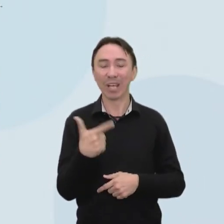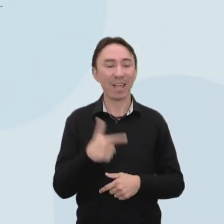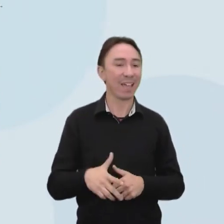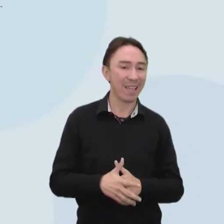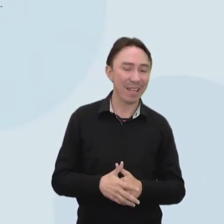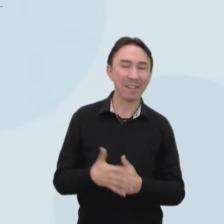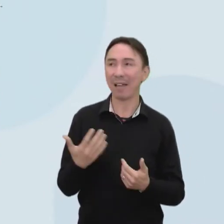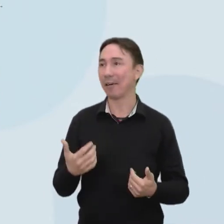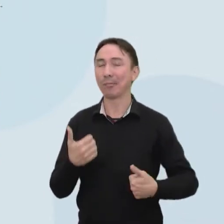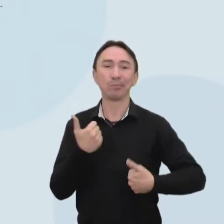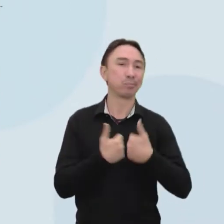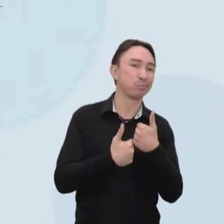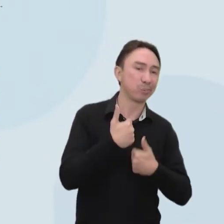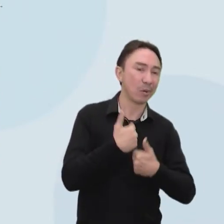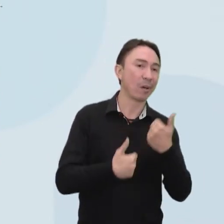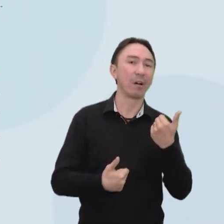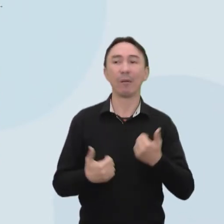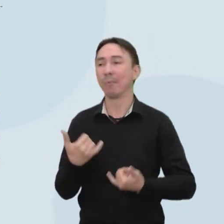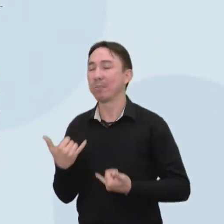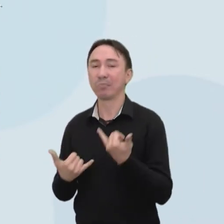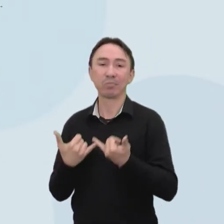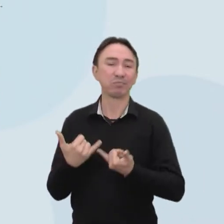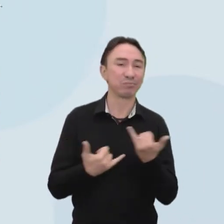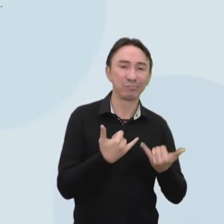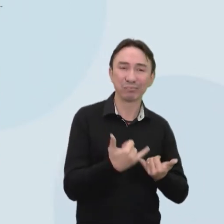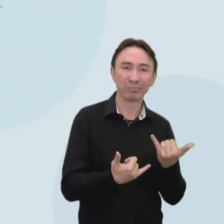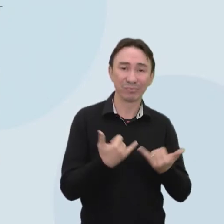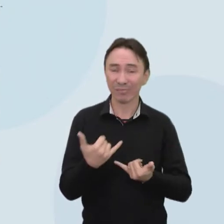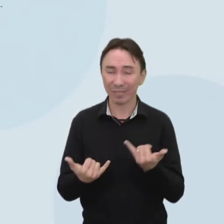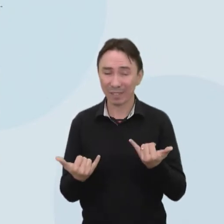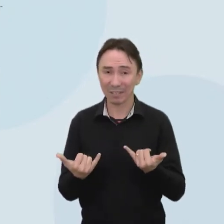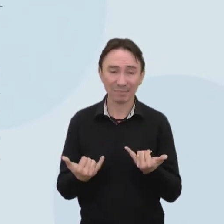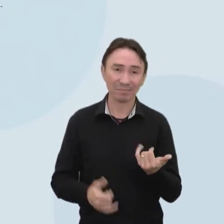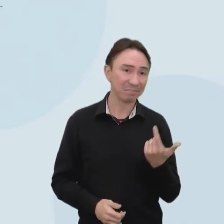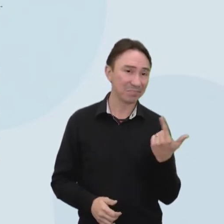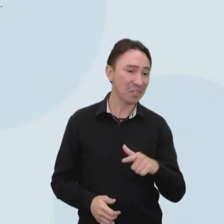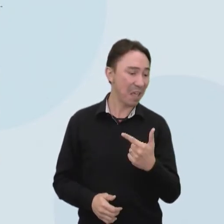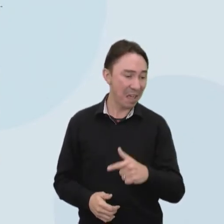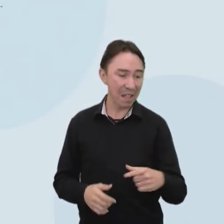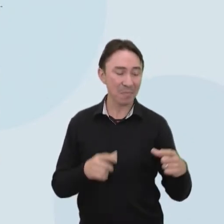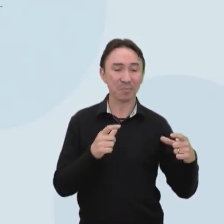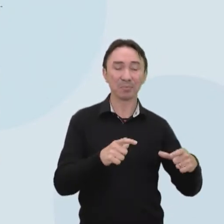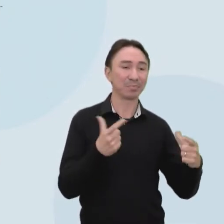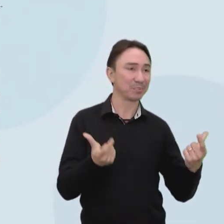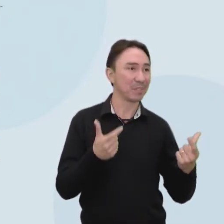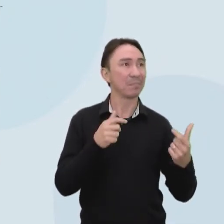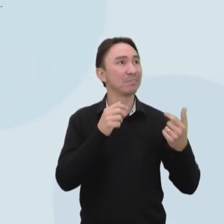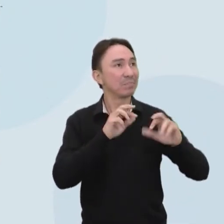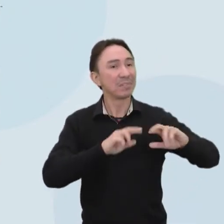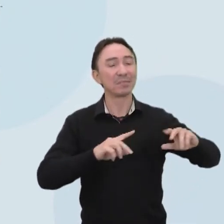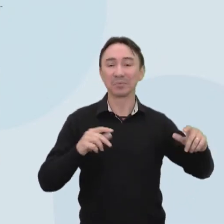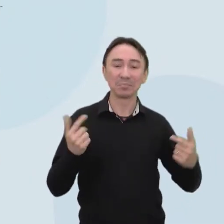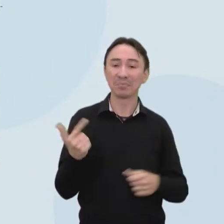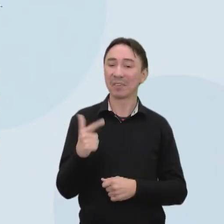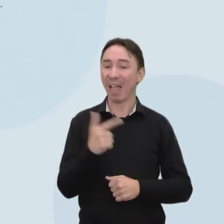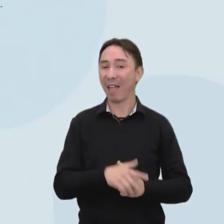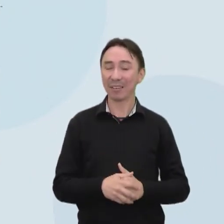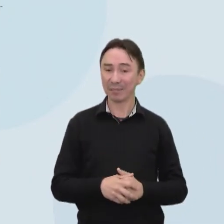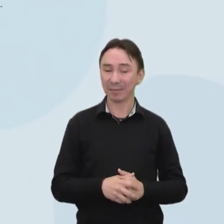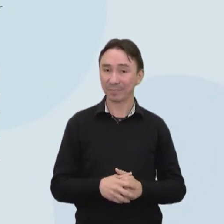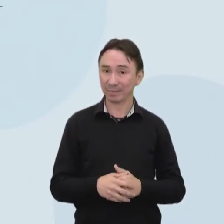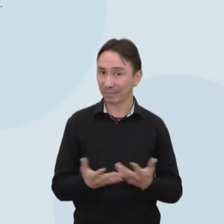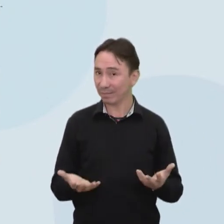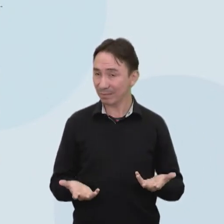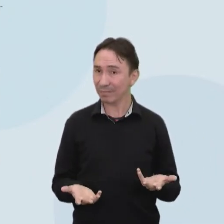ou brincar, ou fazer qualquer outra coisa para ficar mais à vontade, o que faz parte também, né, da